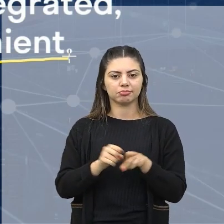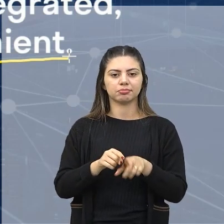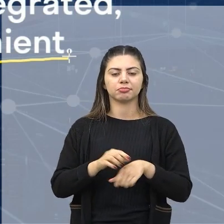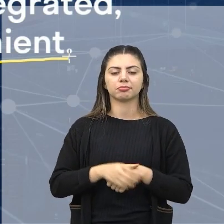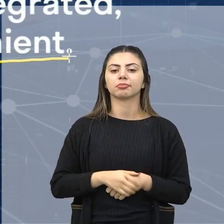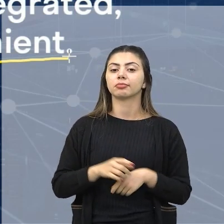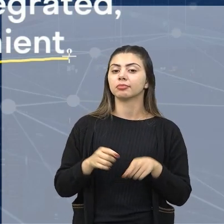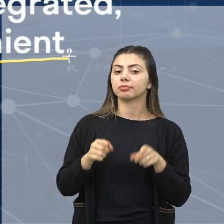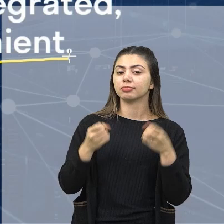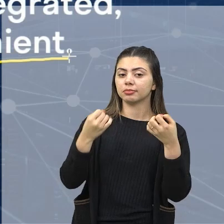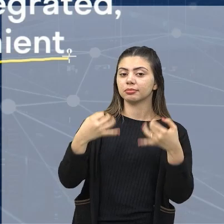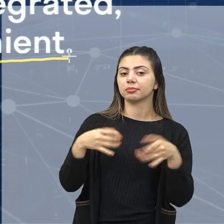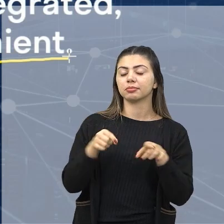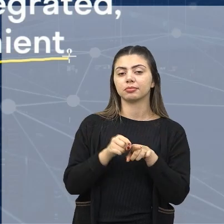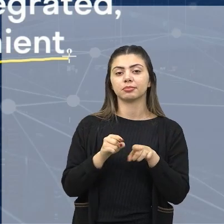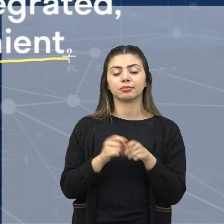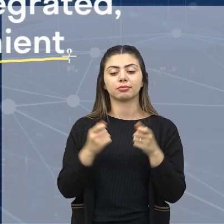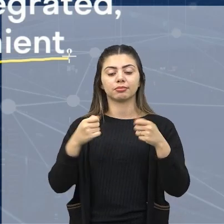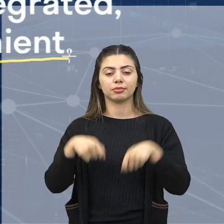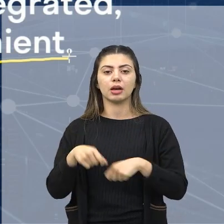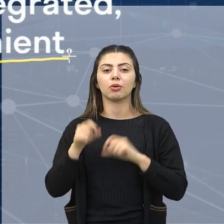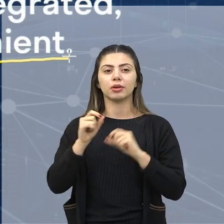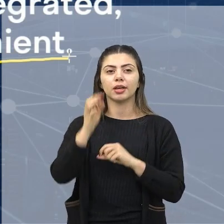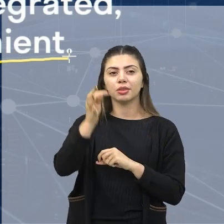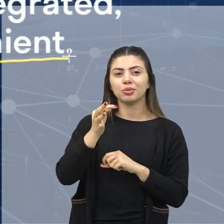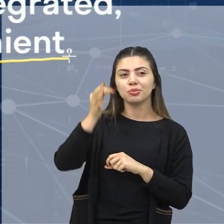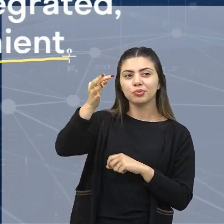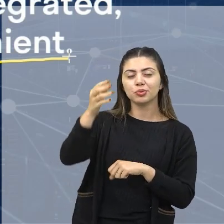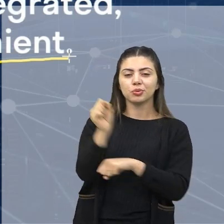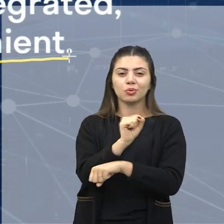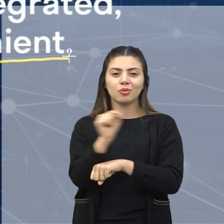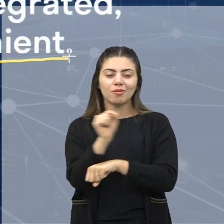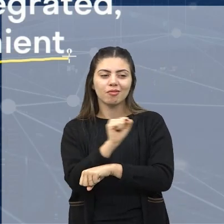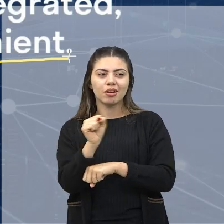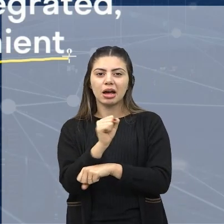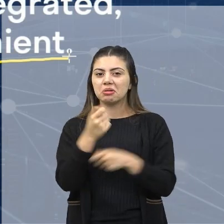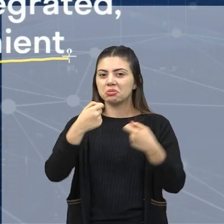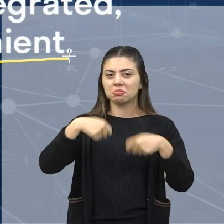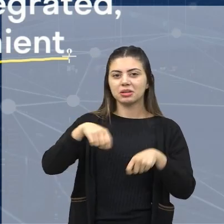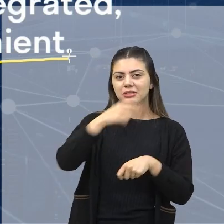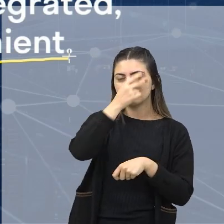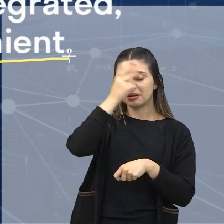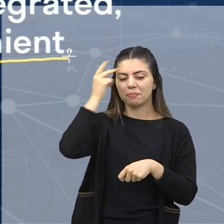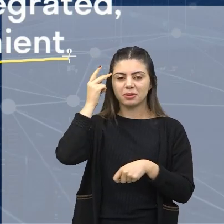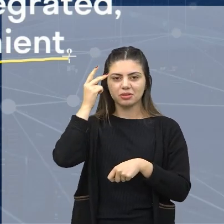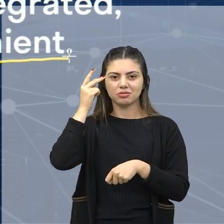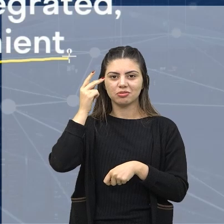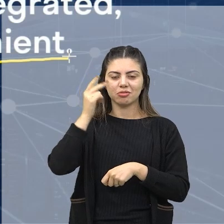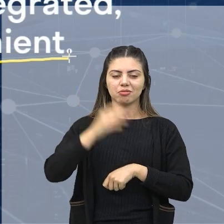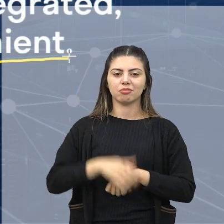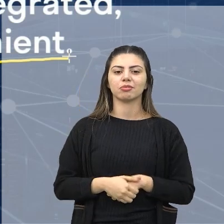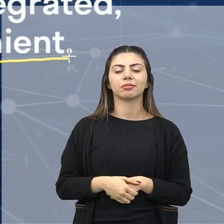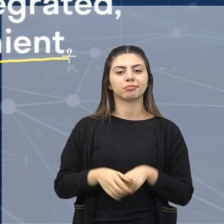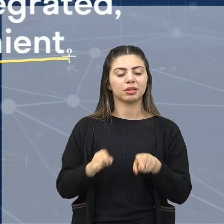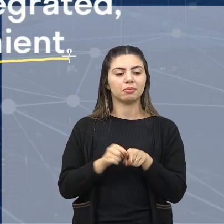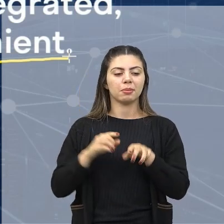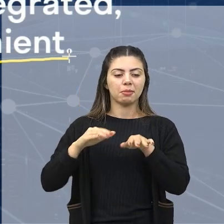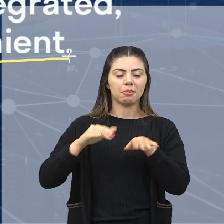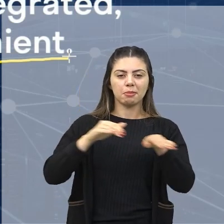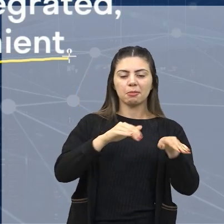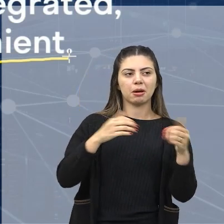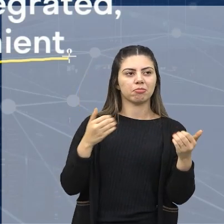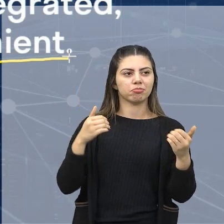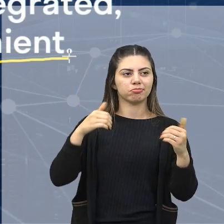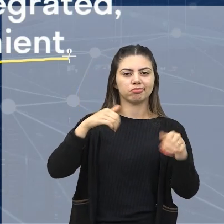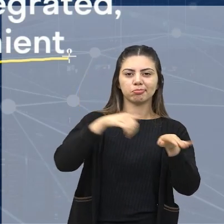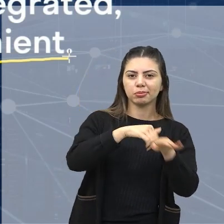Falamos sobre os carros autônomos, que eles vão dominar as ruas, diminuir acidentes de trânsito. Tudo vai ser